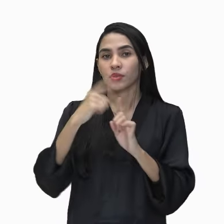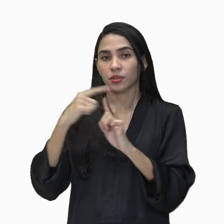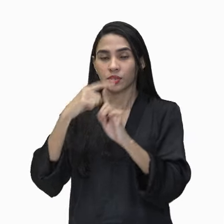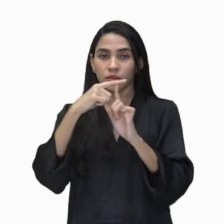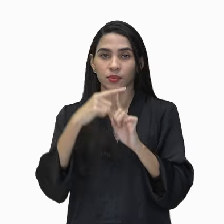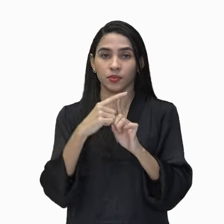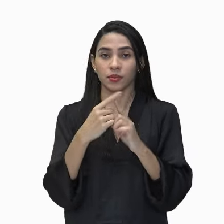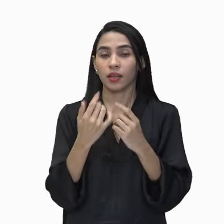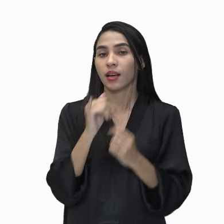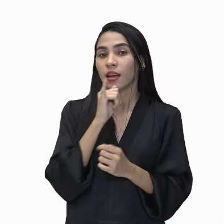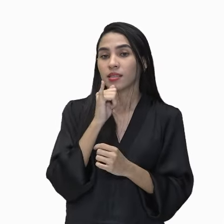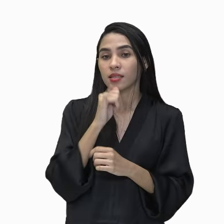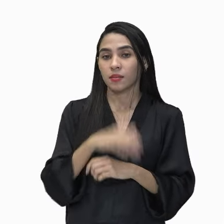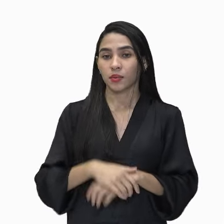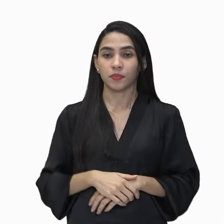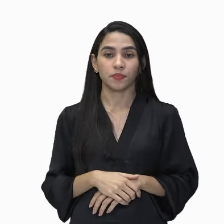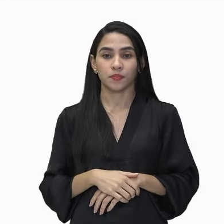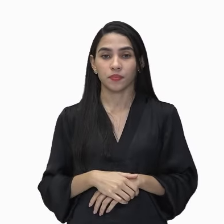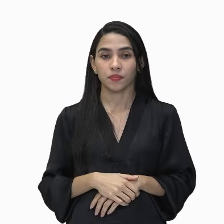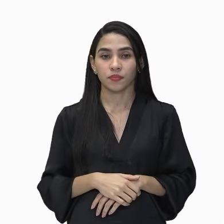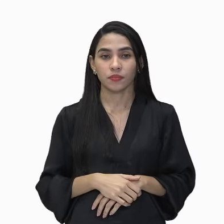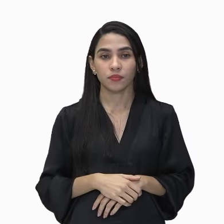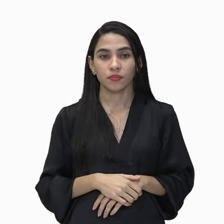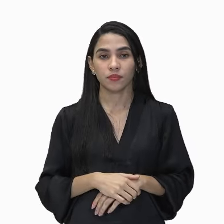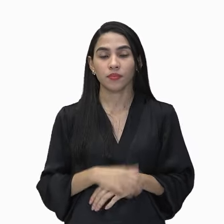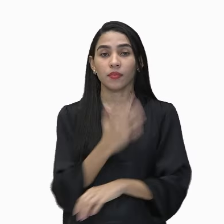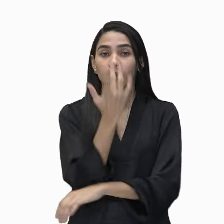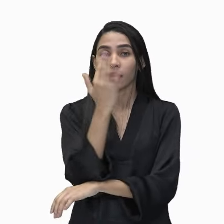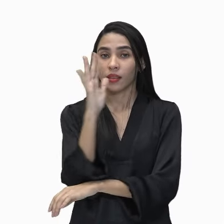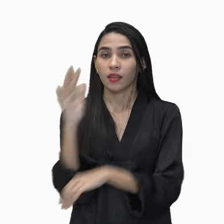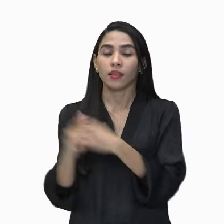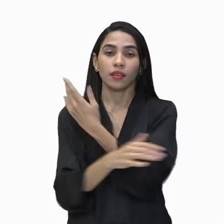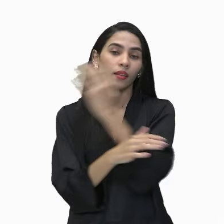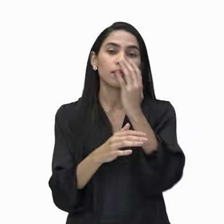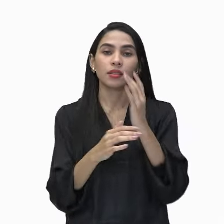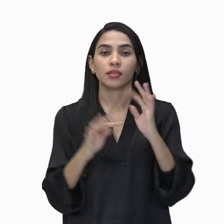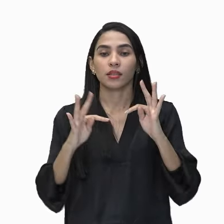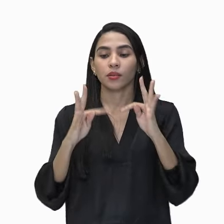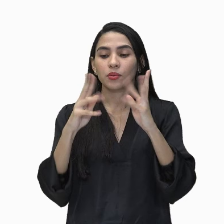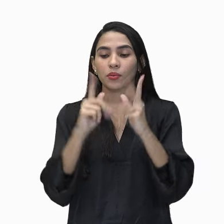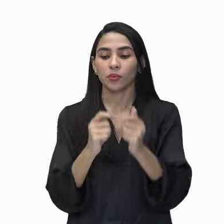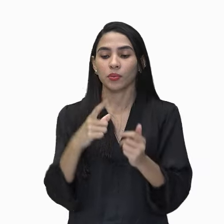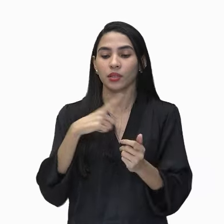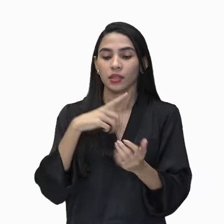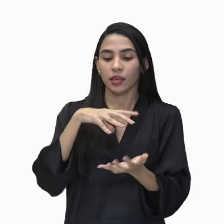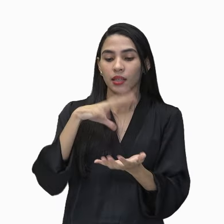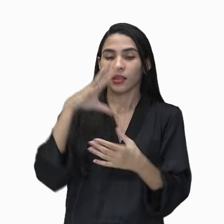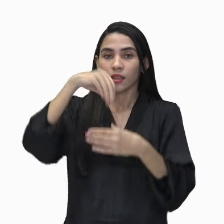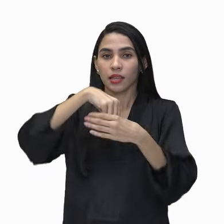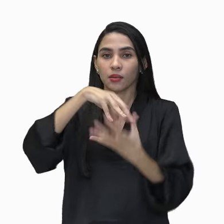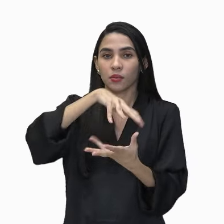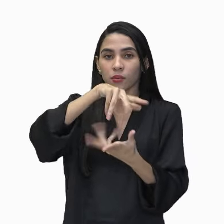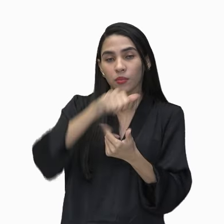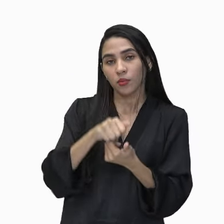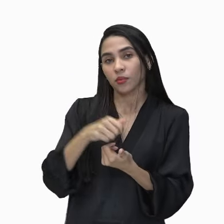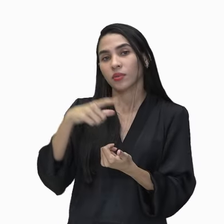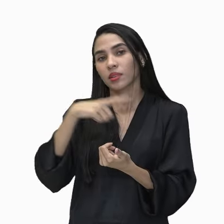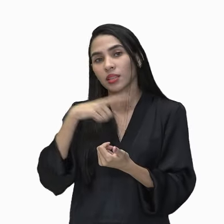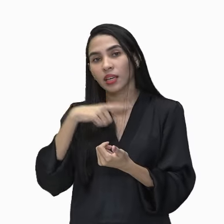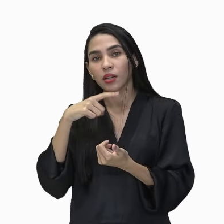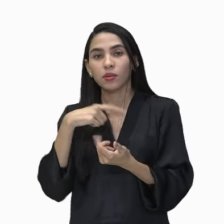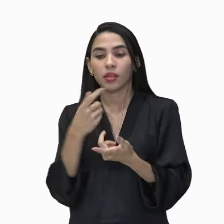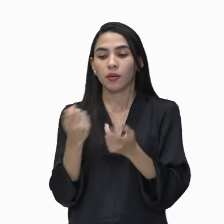determinismo. Por exemplo, o determinismo da natureza. Tudo que existe no mundo está sujeito a uma